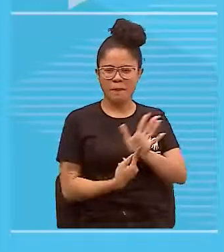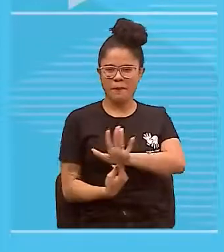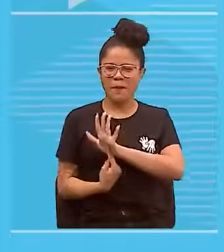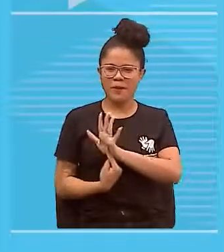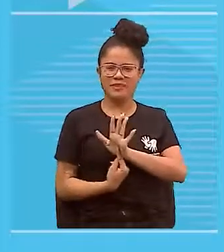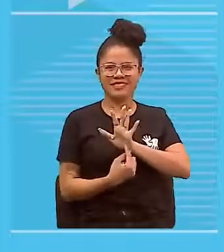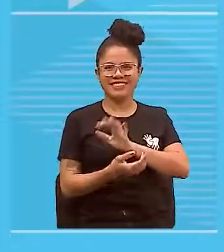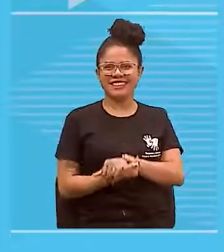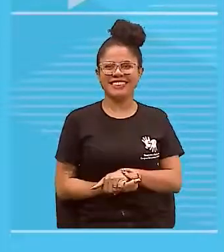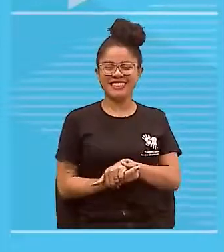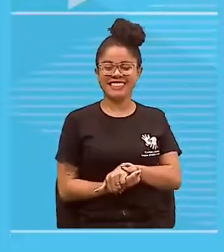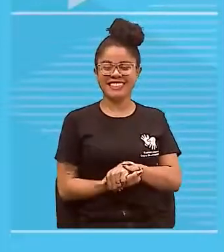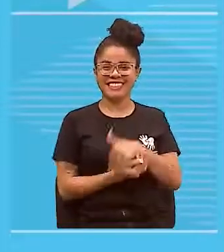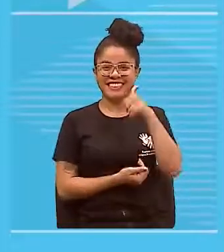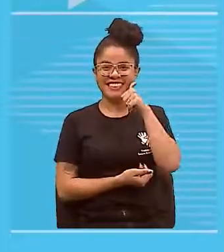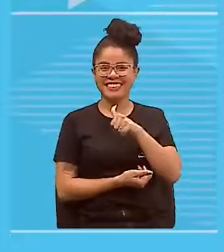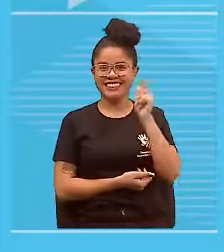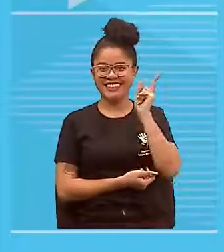indicar